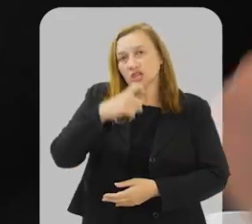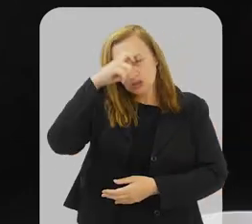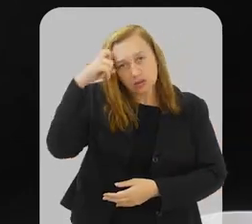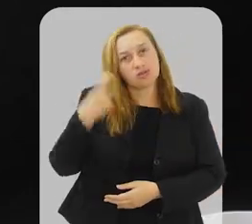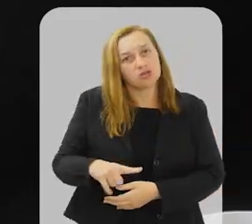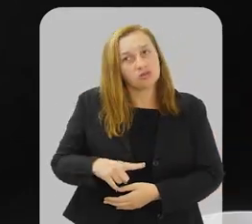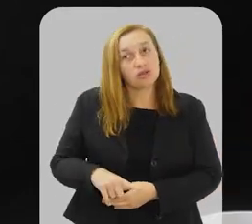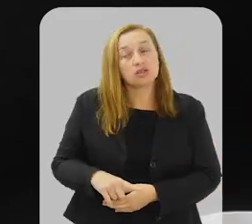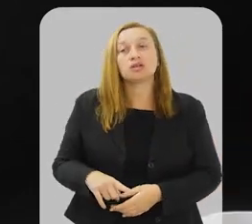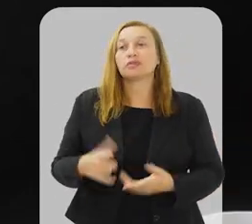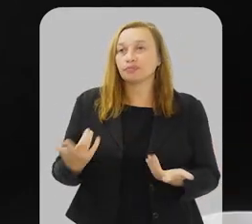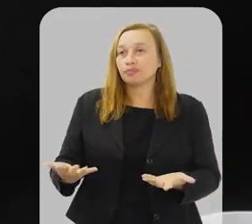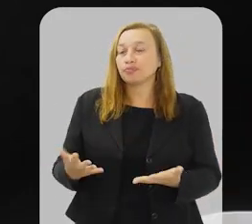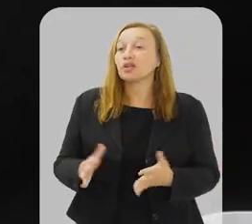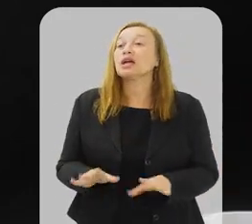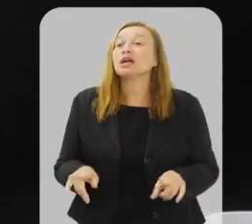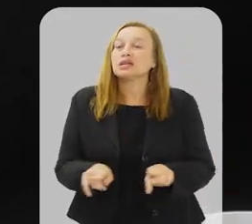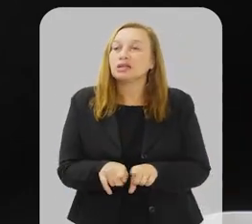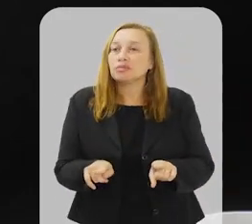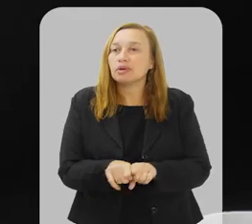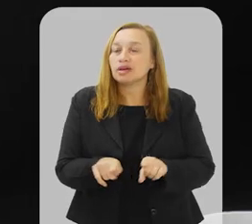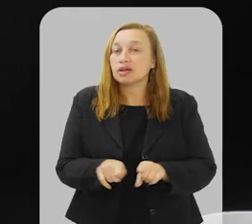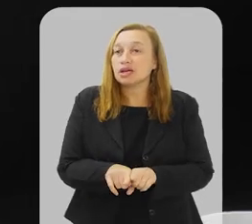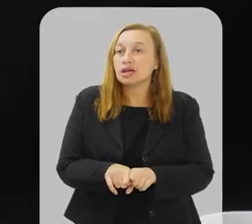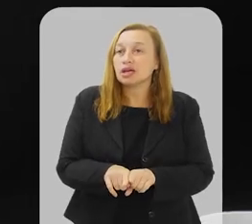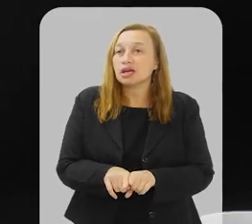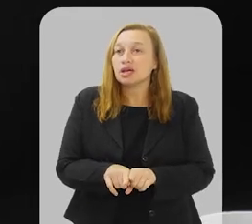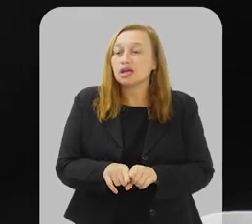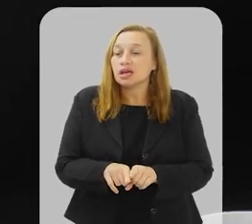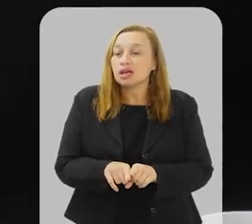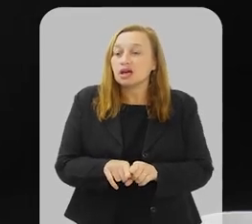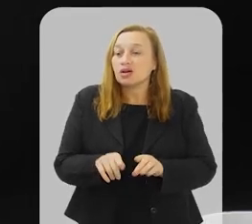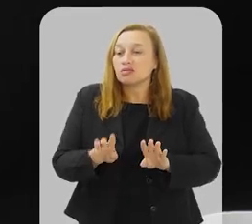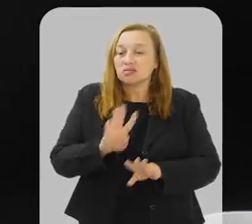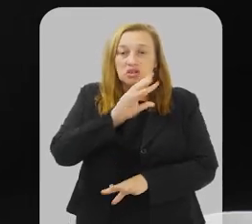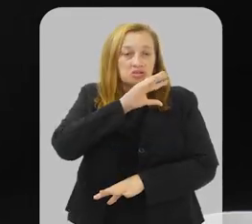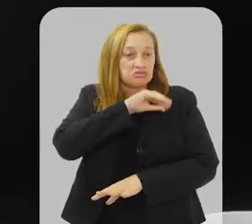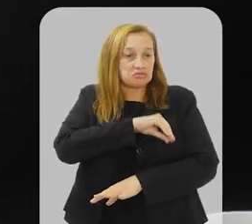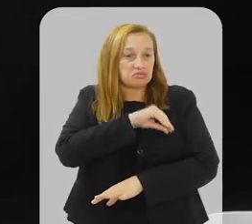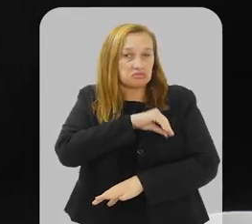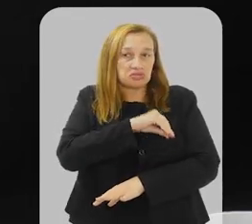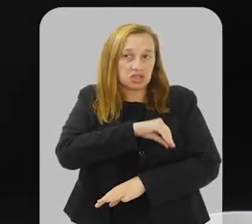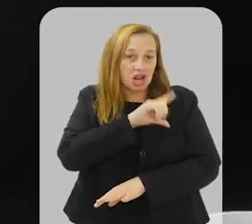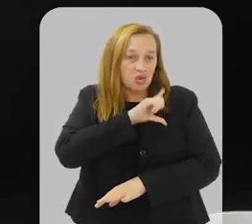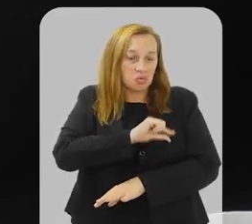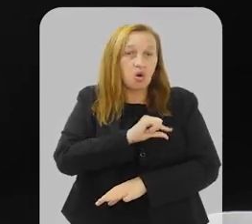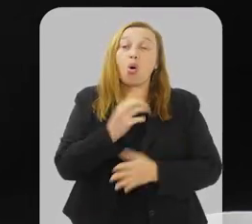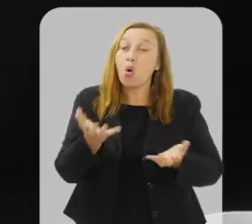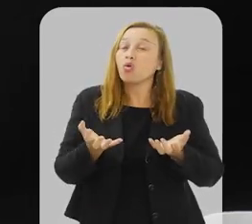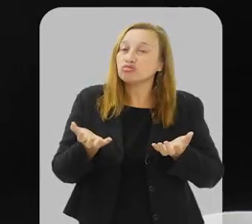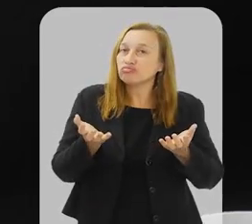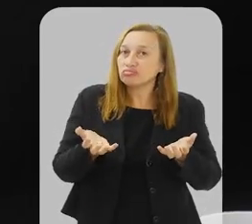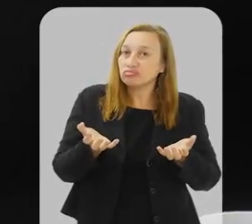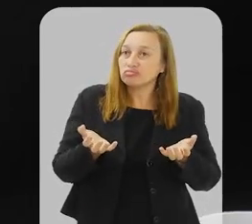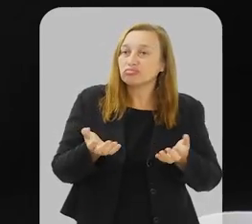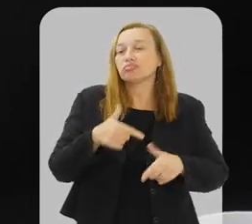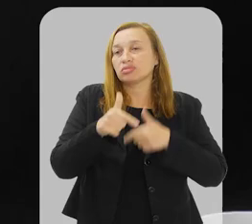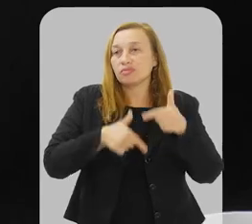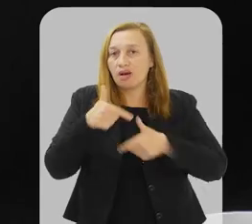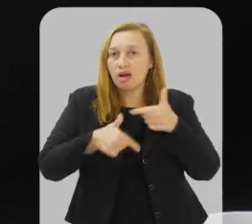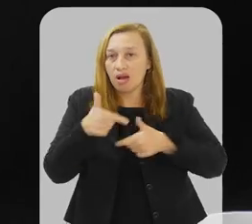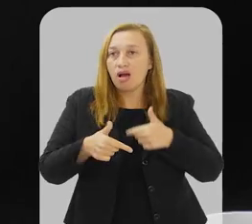muito sacrificante e a proporção financeira tá muito longe do ideal então assim hoje eu quero fazer o meu trabalho